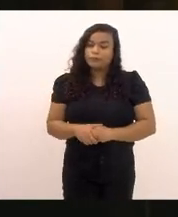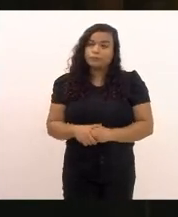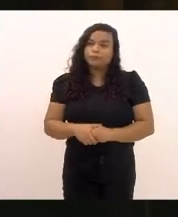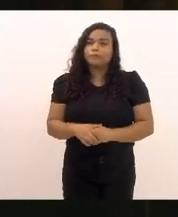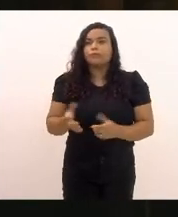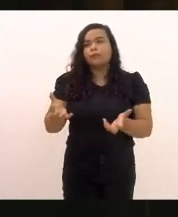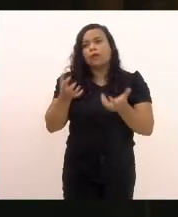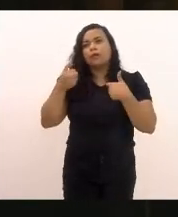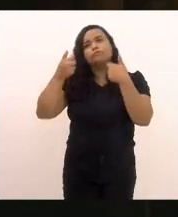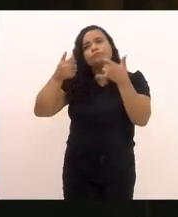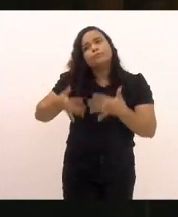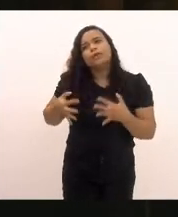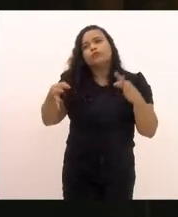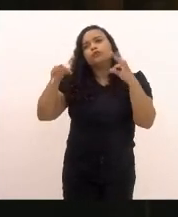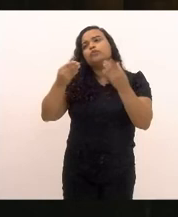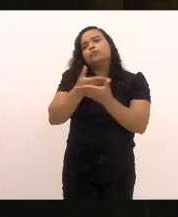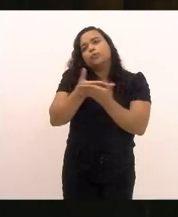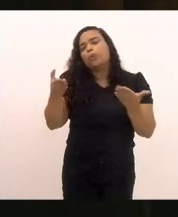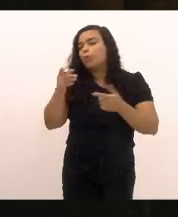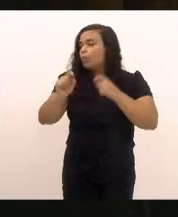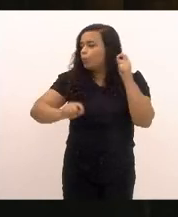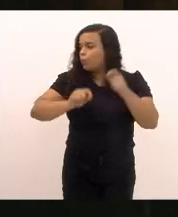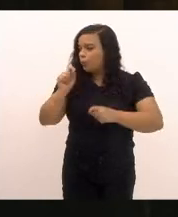Quero dizer a todos vocês